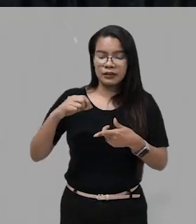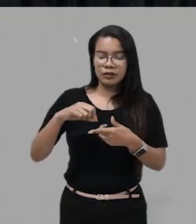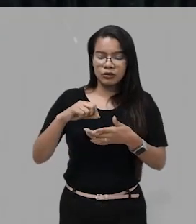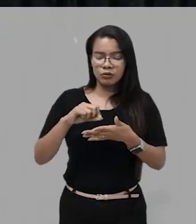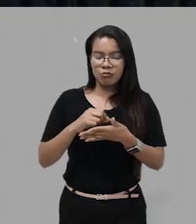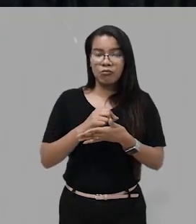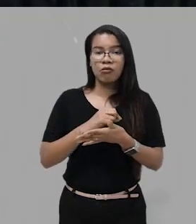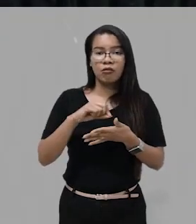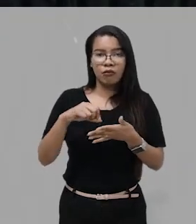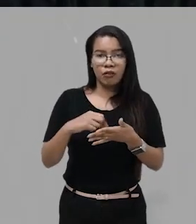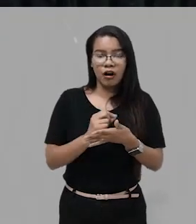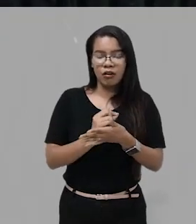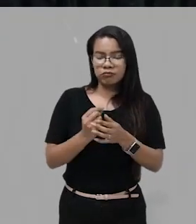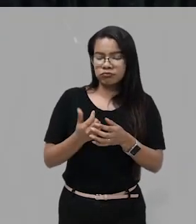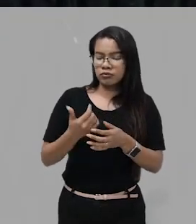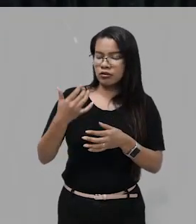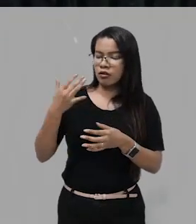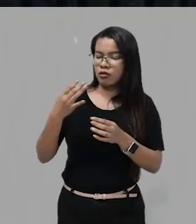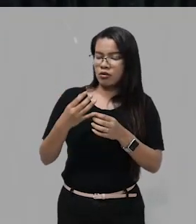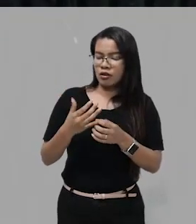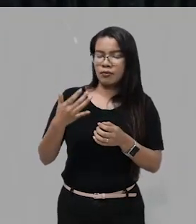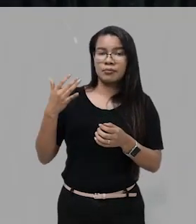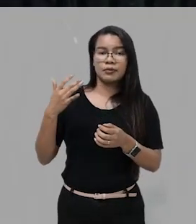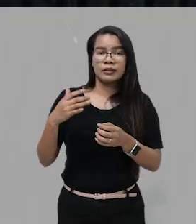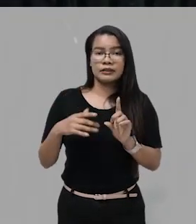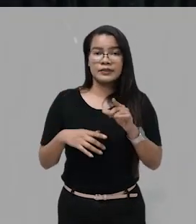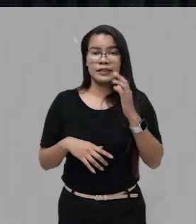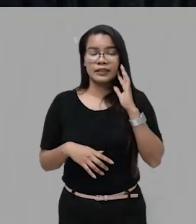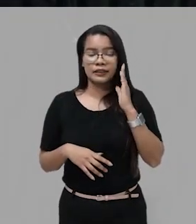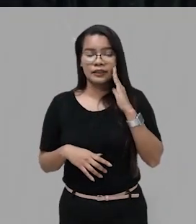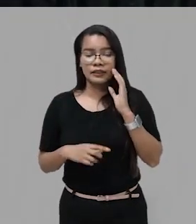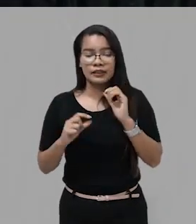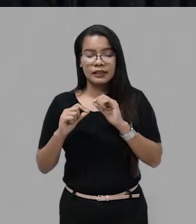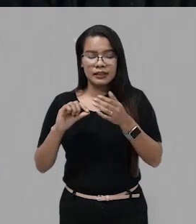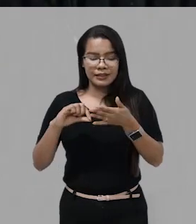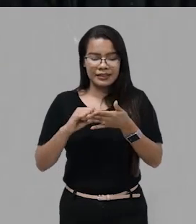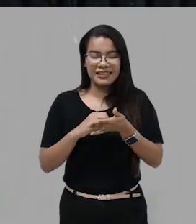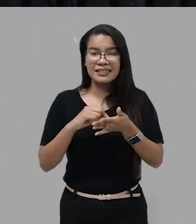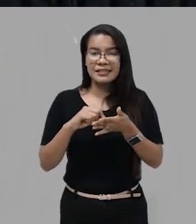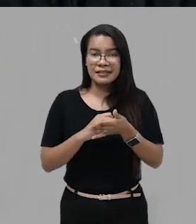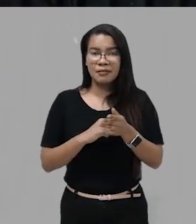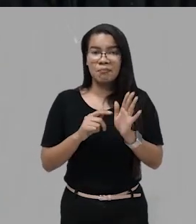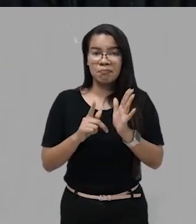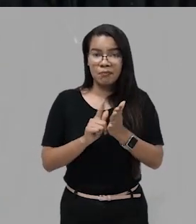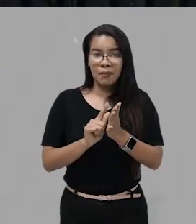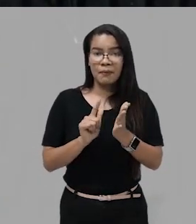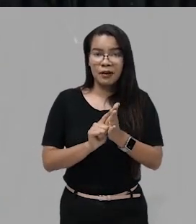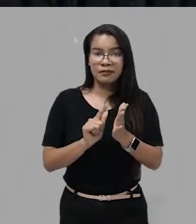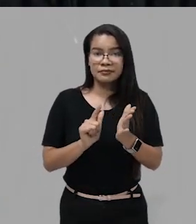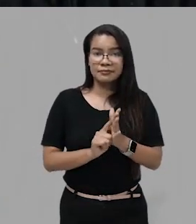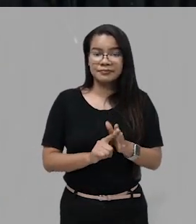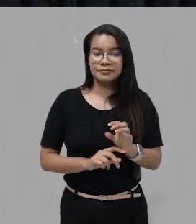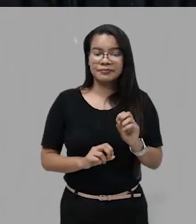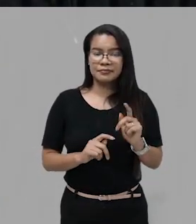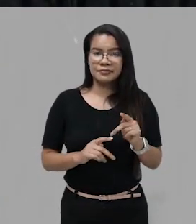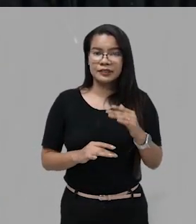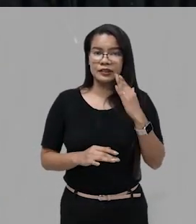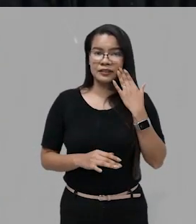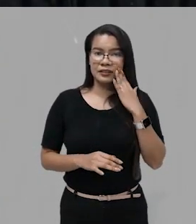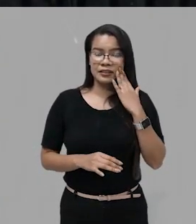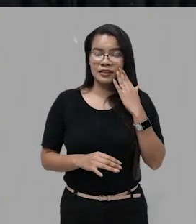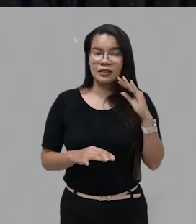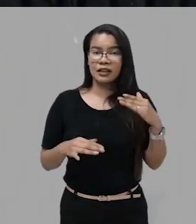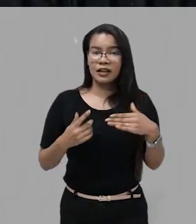lápis, que você entenda que aquele grafite risca o papel. Entenderam? Conseguiram